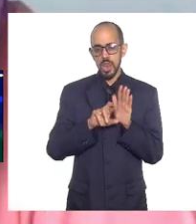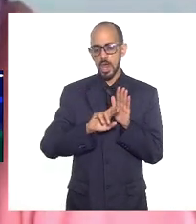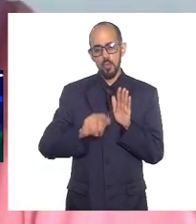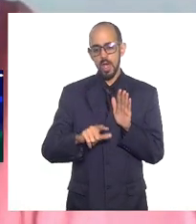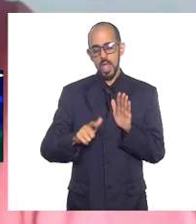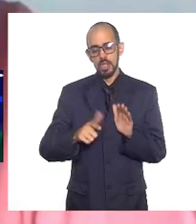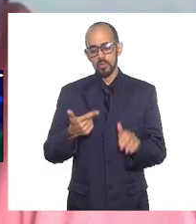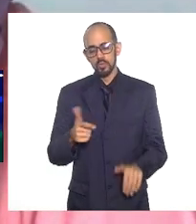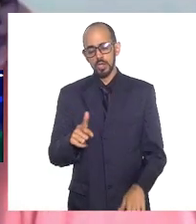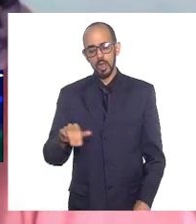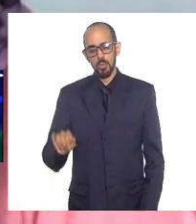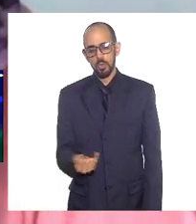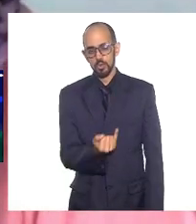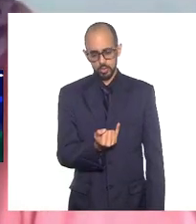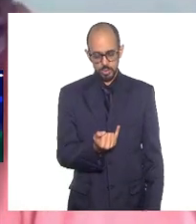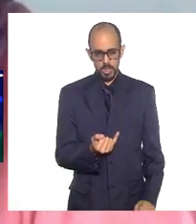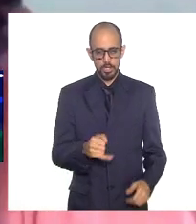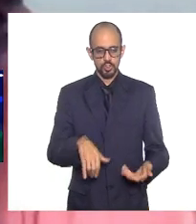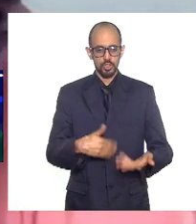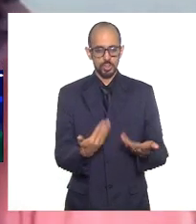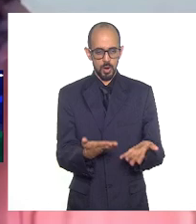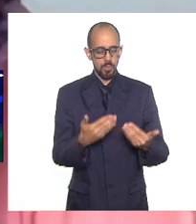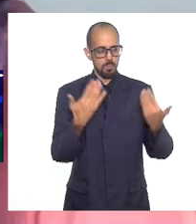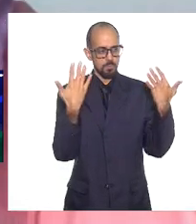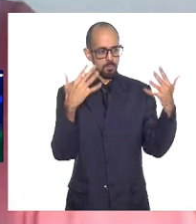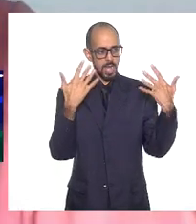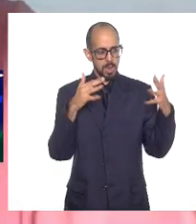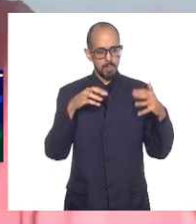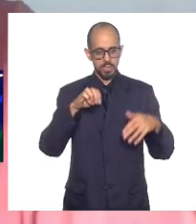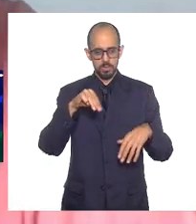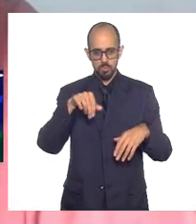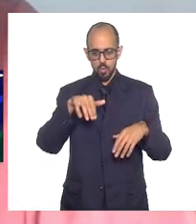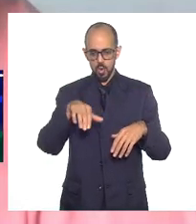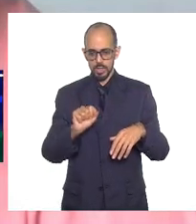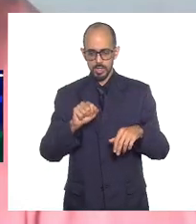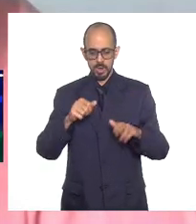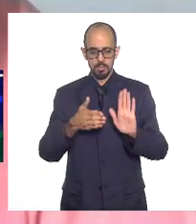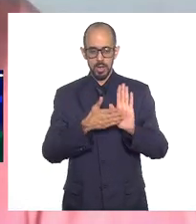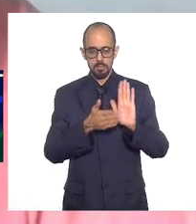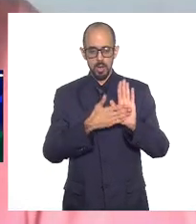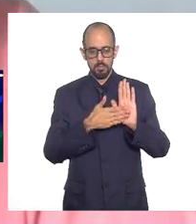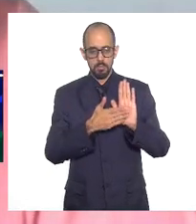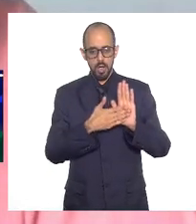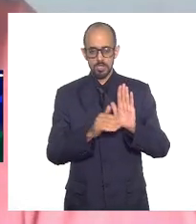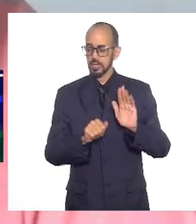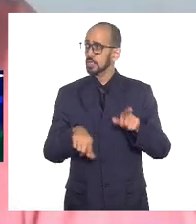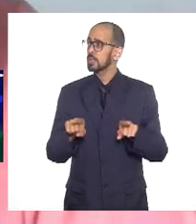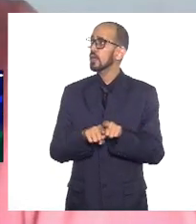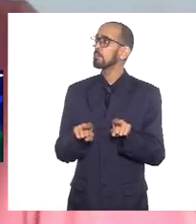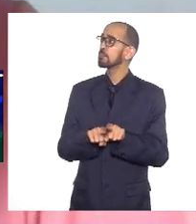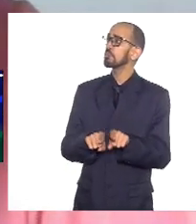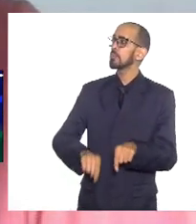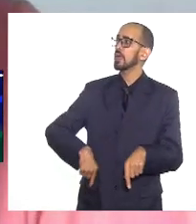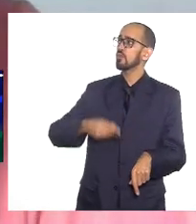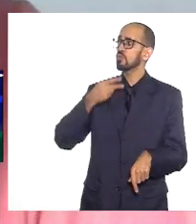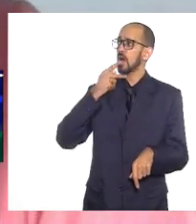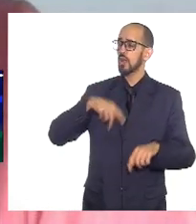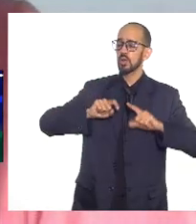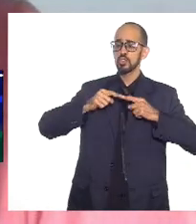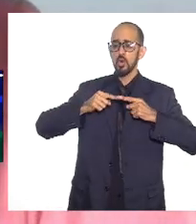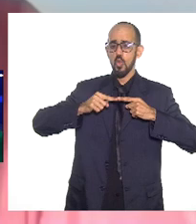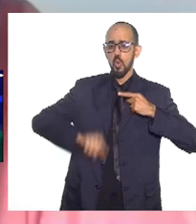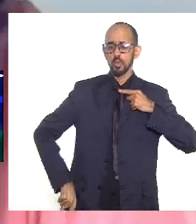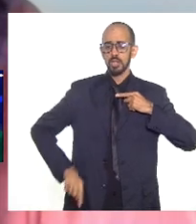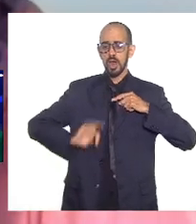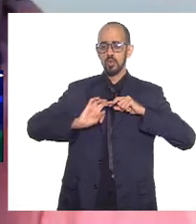Então, saúdo muito a deputada Mônica Francisco pela proposta. Reitero que o parecer é contrário a todas as emendas que